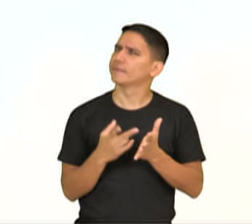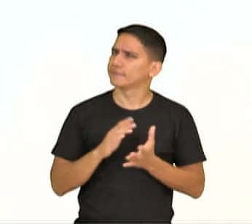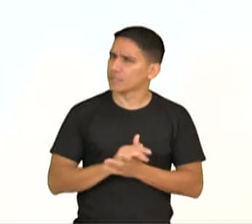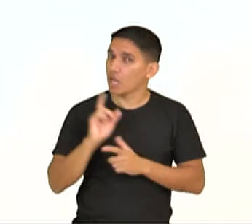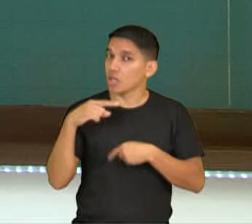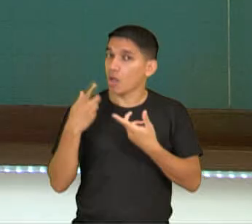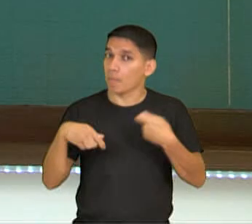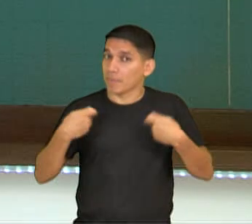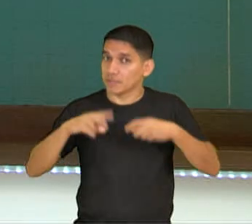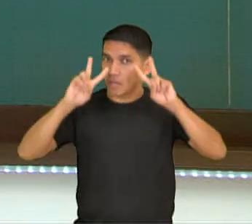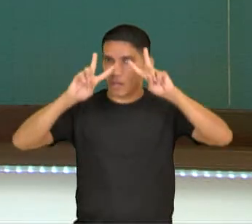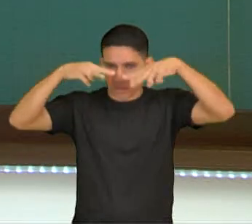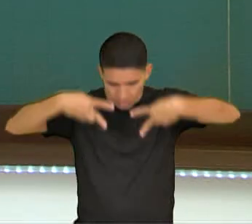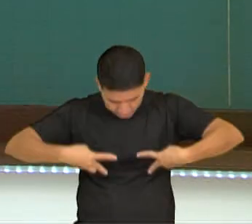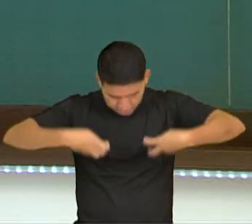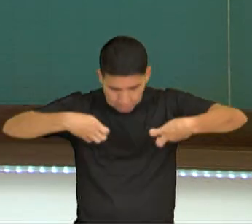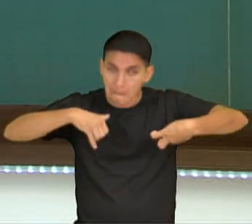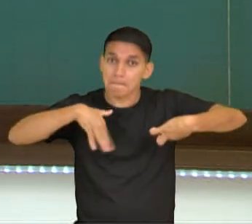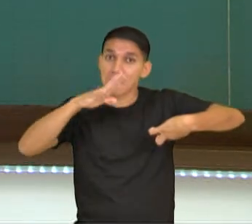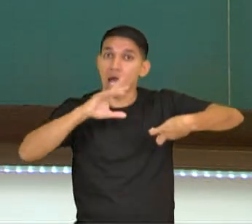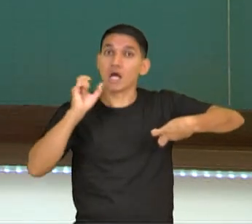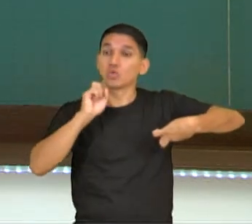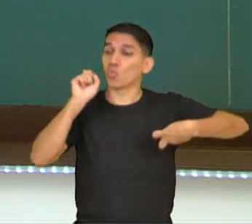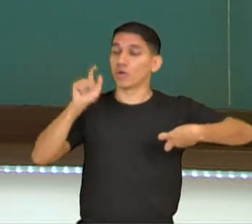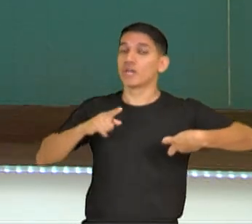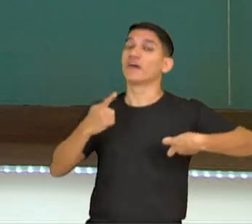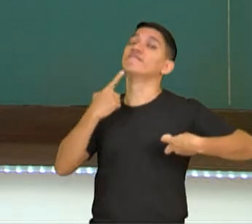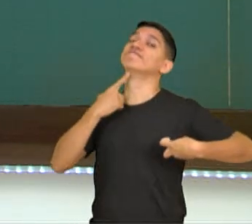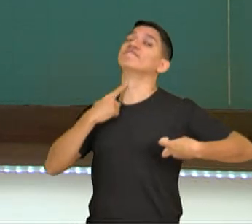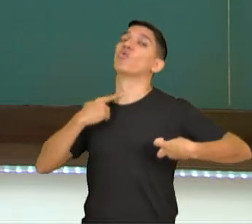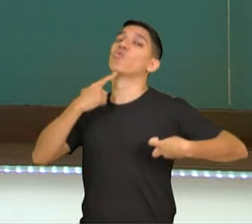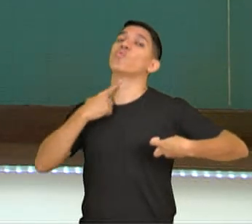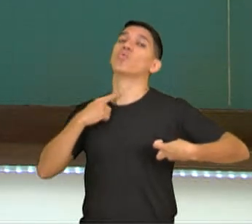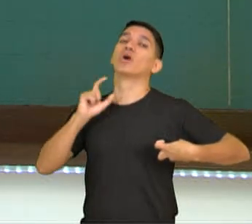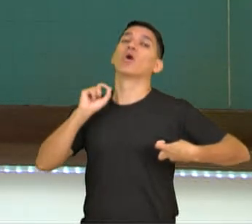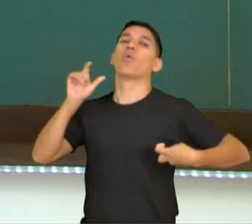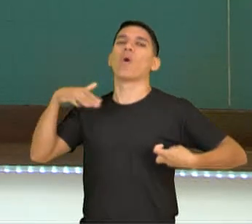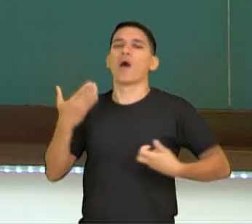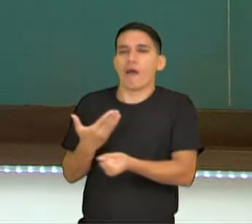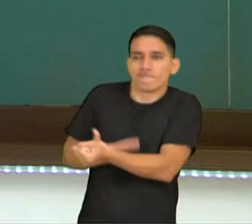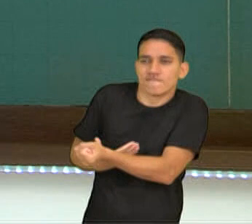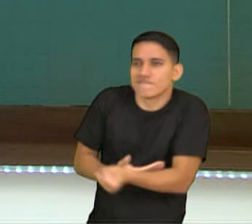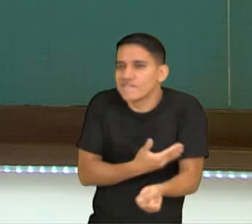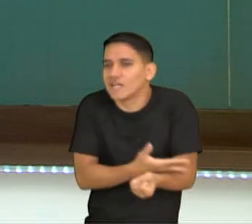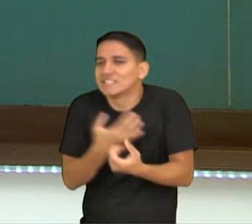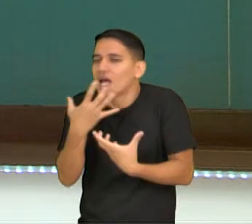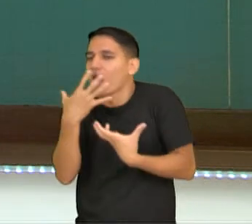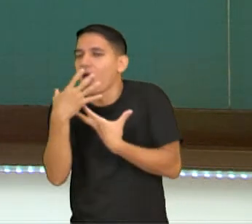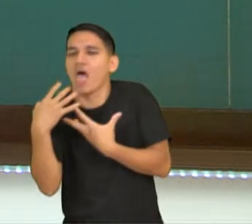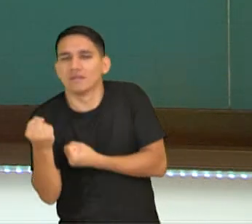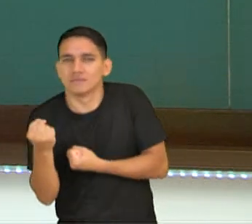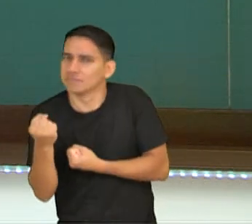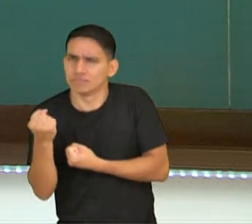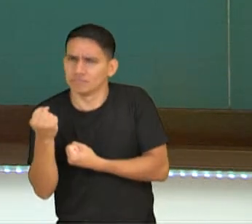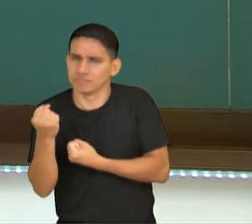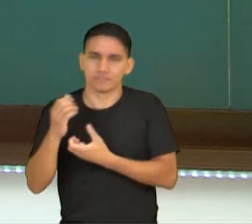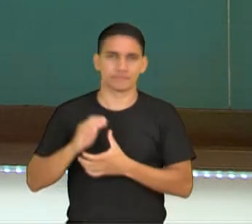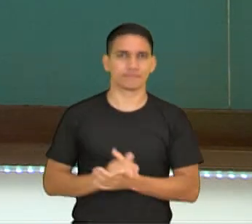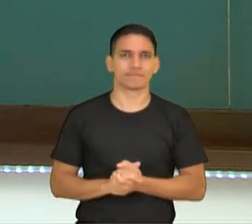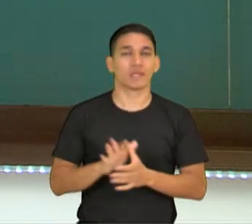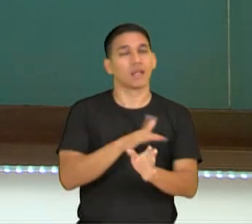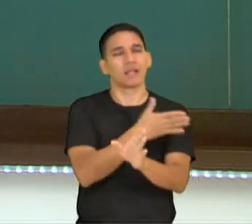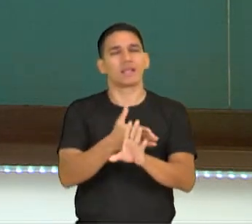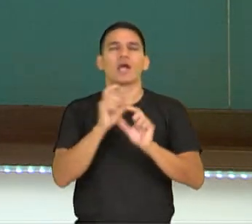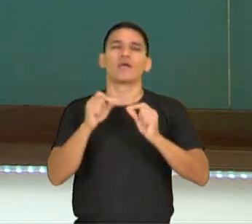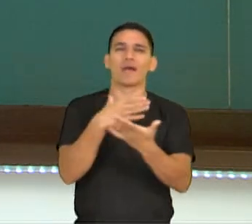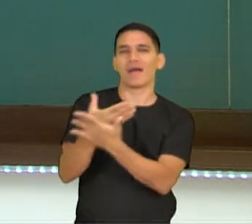devemos olhar para o nosso interior muito mais do que para as nossas vontades, para os nossos vícios, né, para as nossas paixões. Então, o que nós